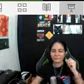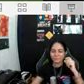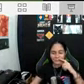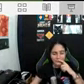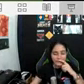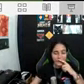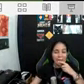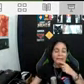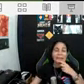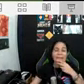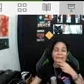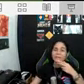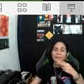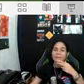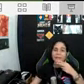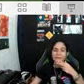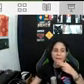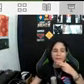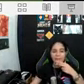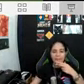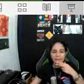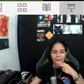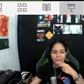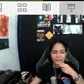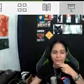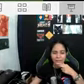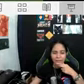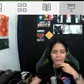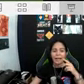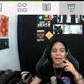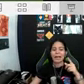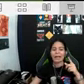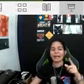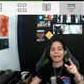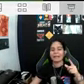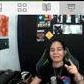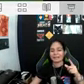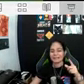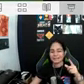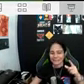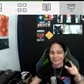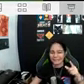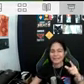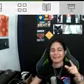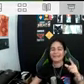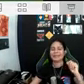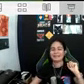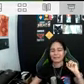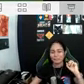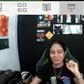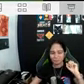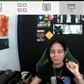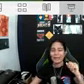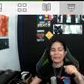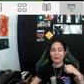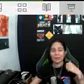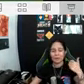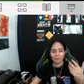Não? Se a gente tivesse... Em relação à idade, o sexo, a idade...